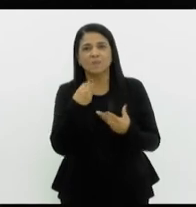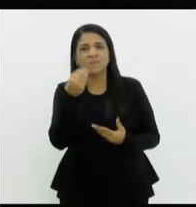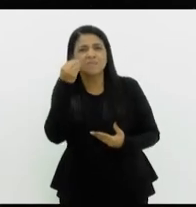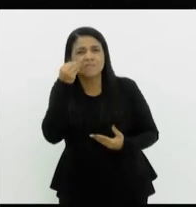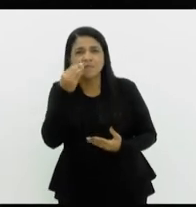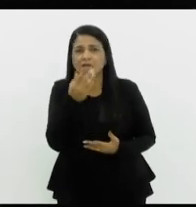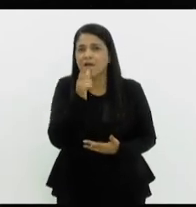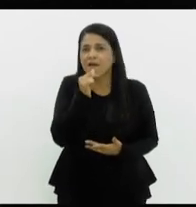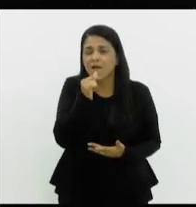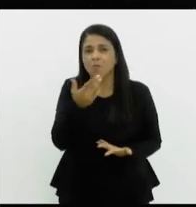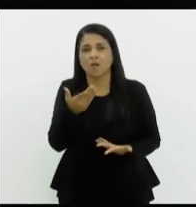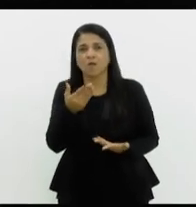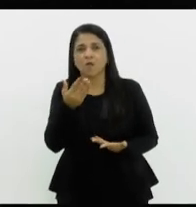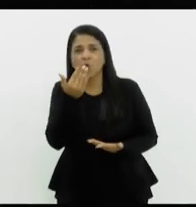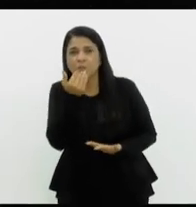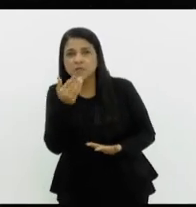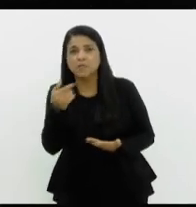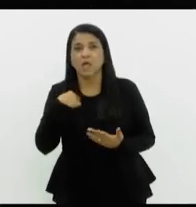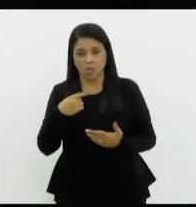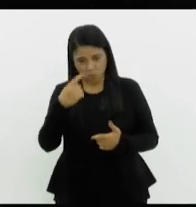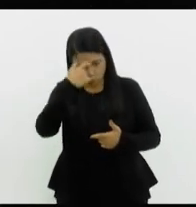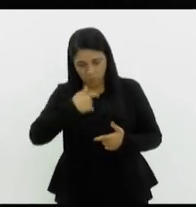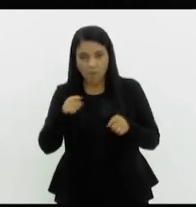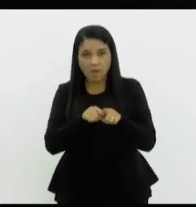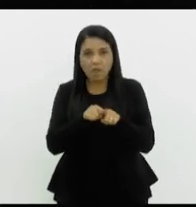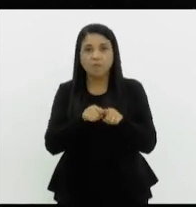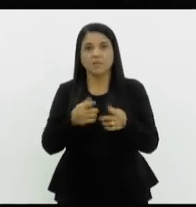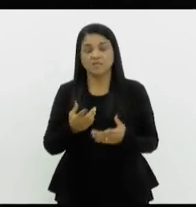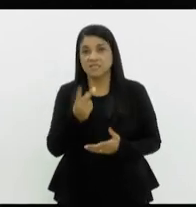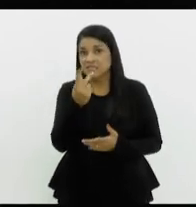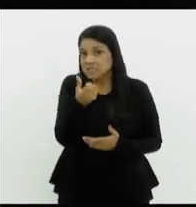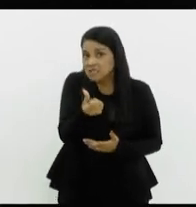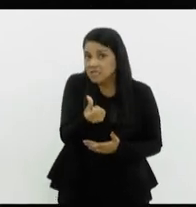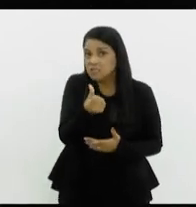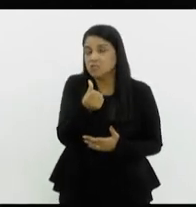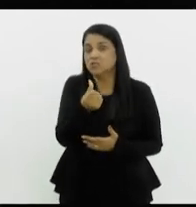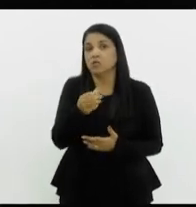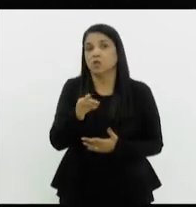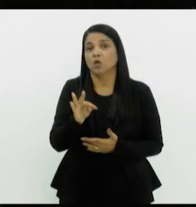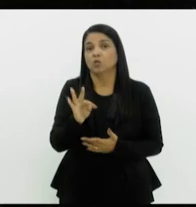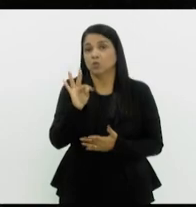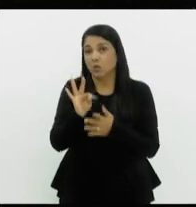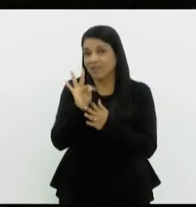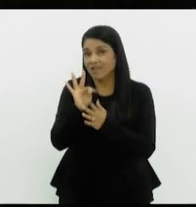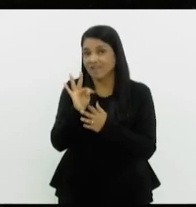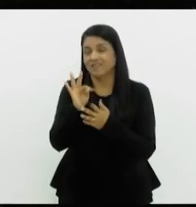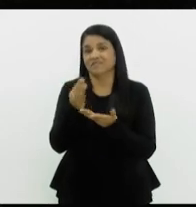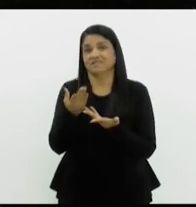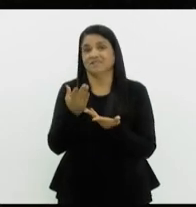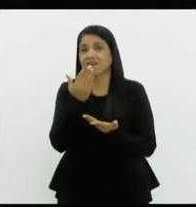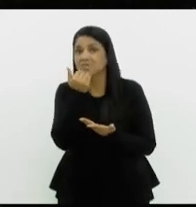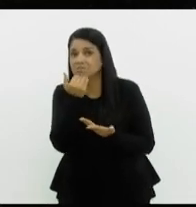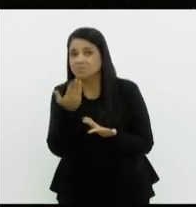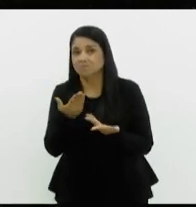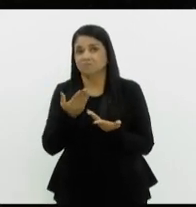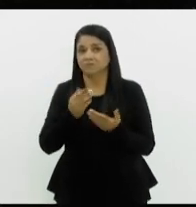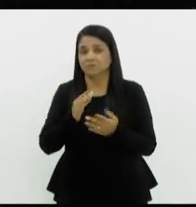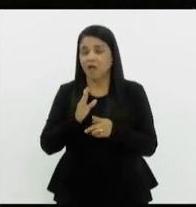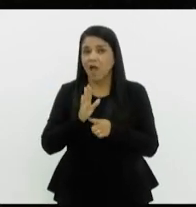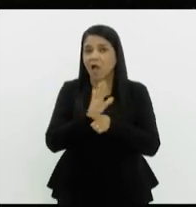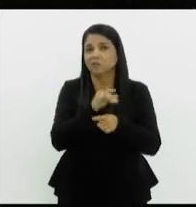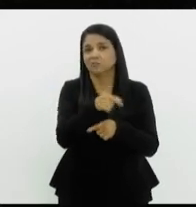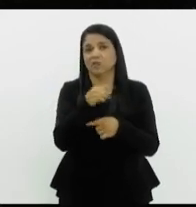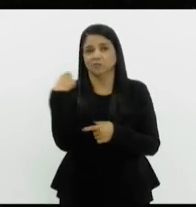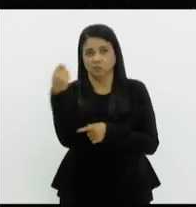Eu fui uma delas, onde a competição no Maraca Games pegou 6 toneladas de alimento para enviar para o Sul. O que estão fazendo? Estão